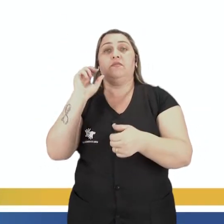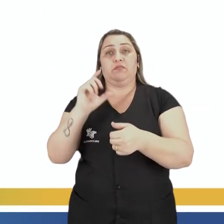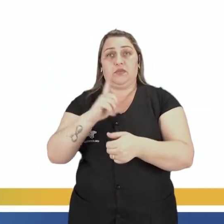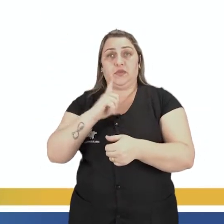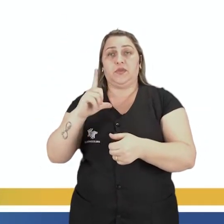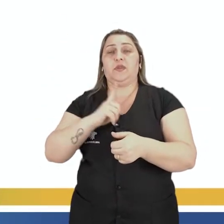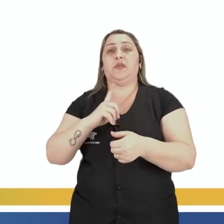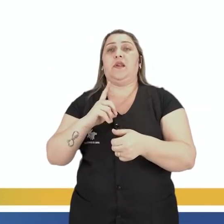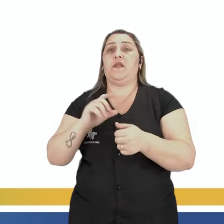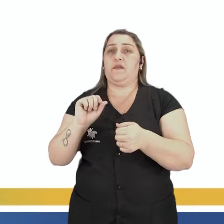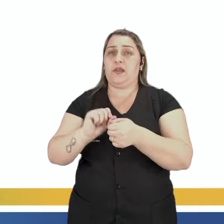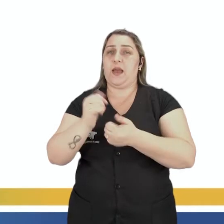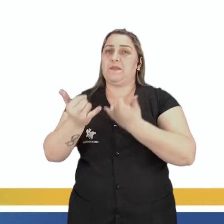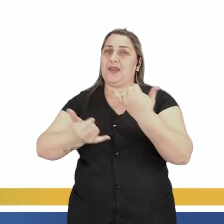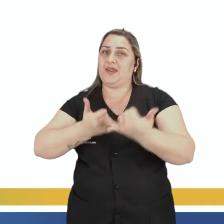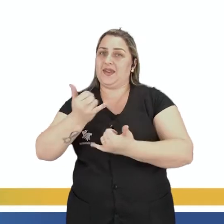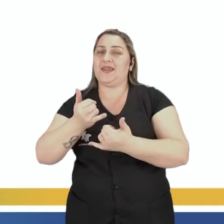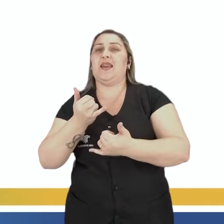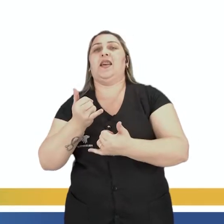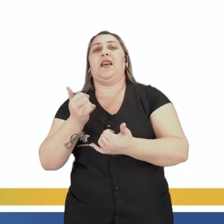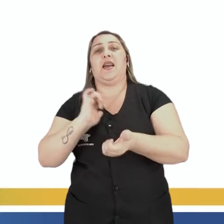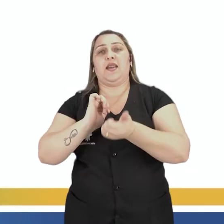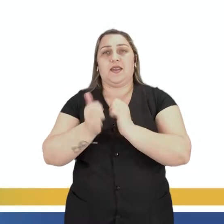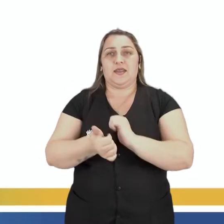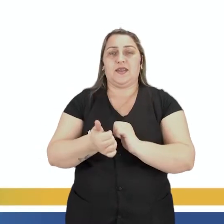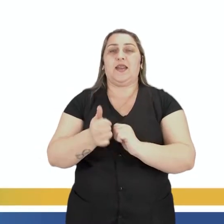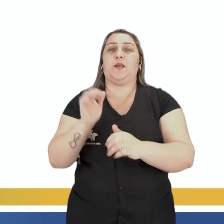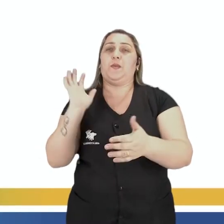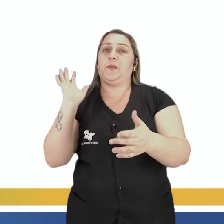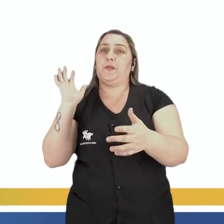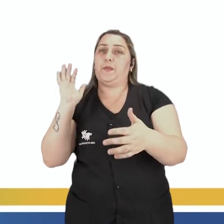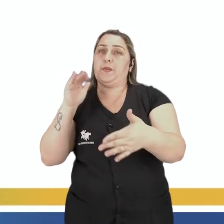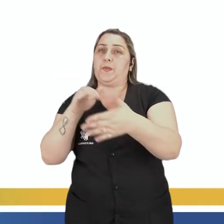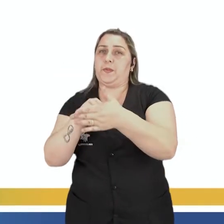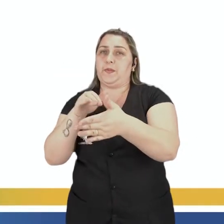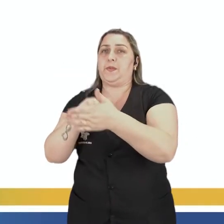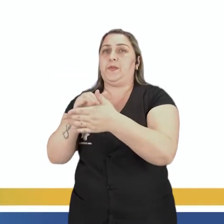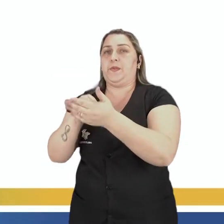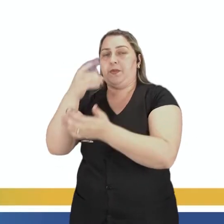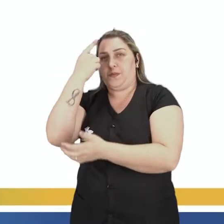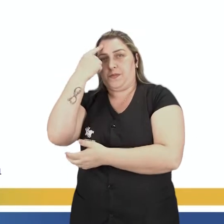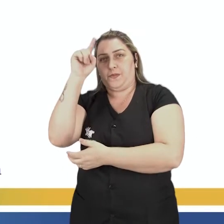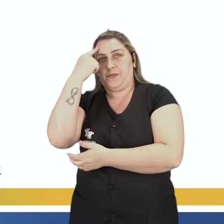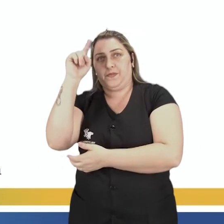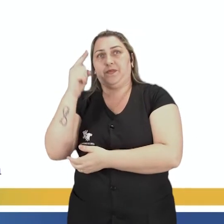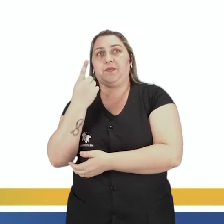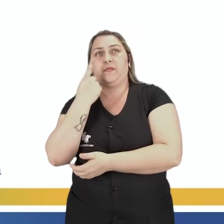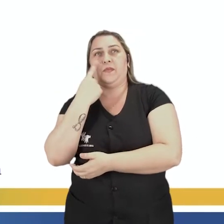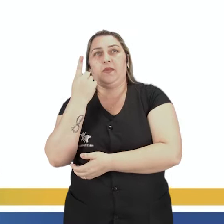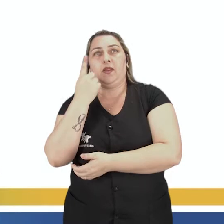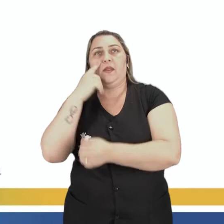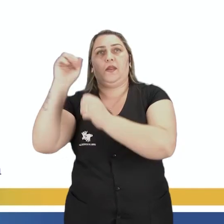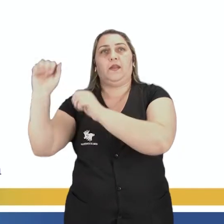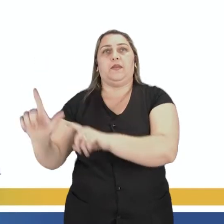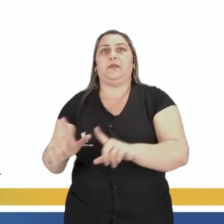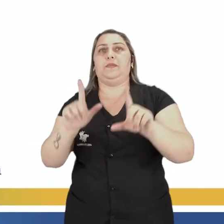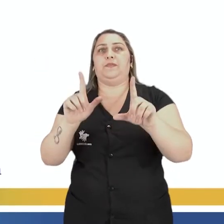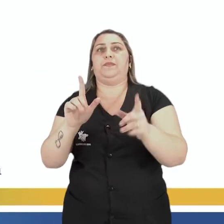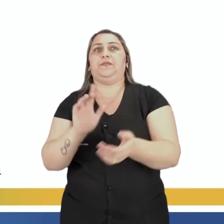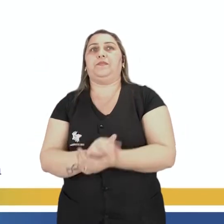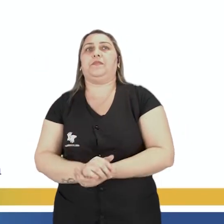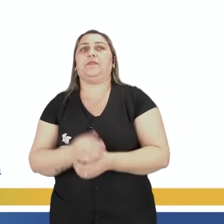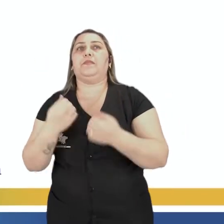estejam predispostas a brincar, a jogar e a enfrentar os desafios da improvisação. Observa aí na tela que